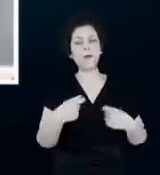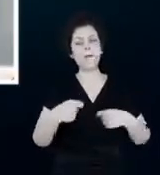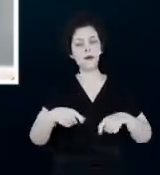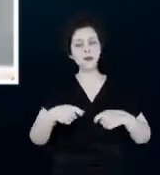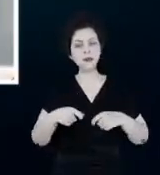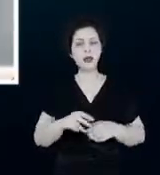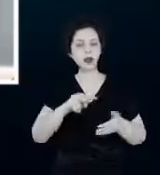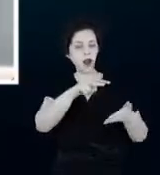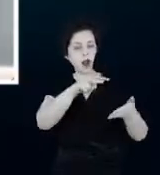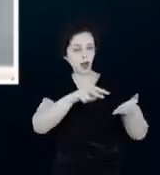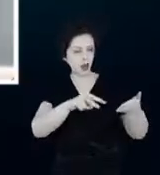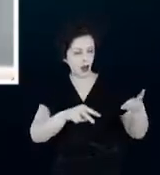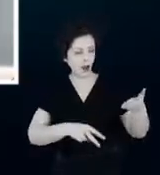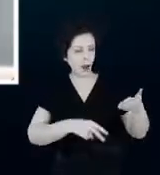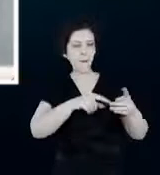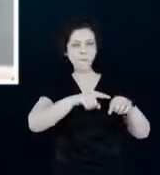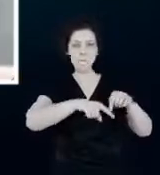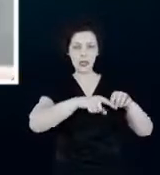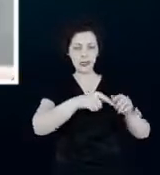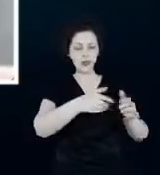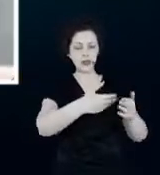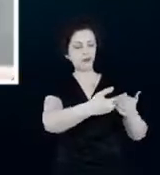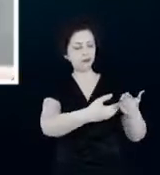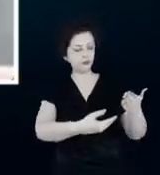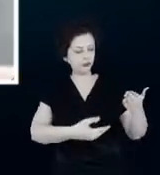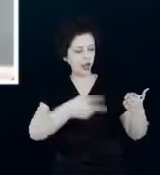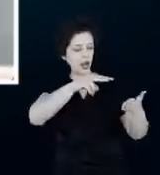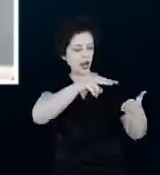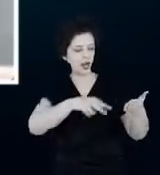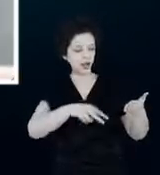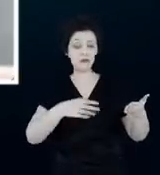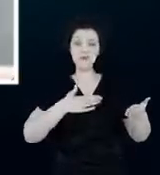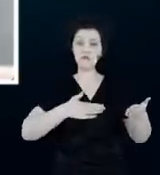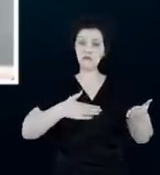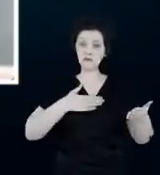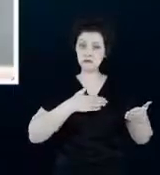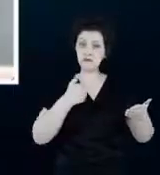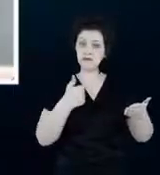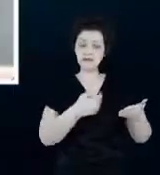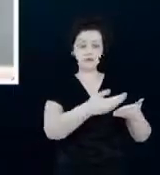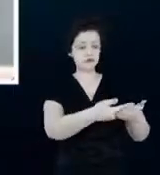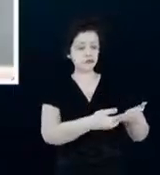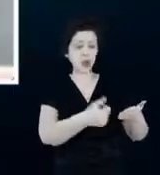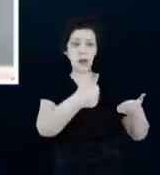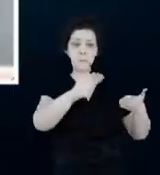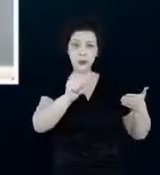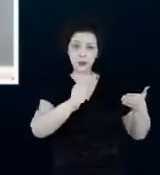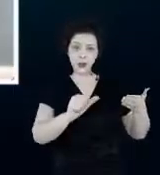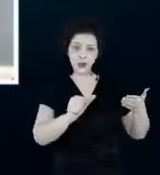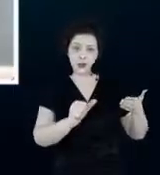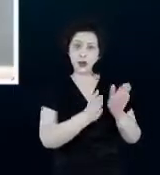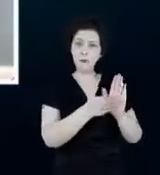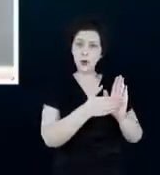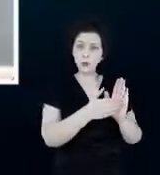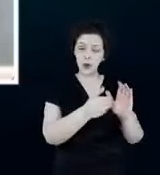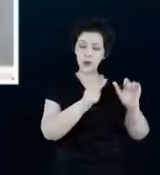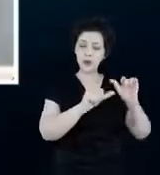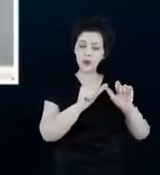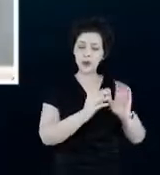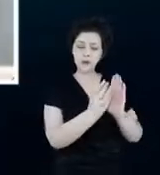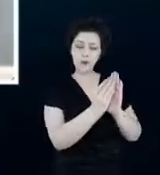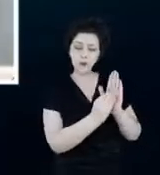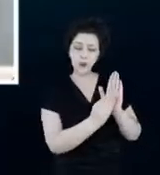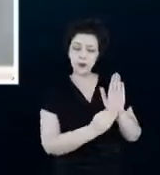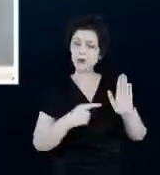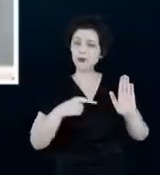o material, a gente ficou satisfeito, né, com as mudanças que estão sendo propostas.